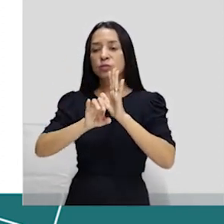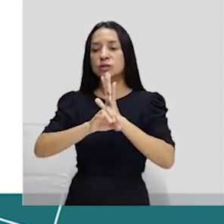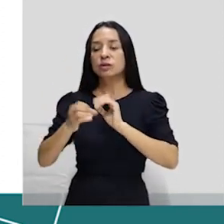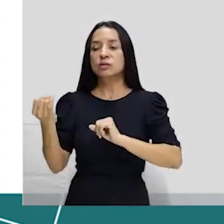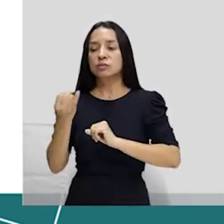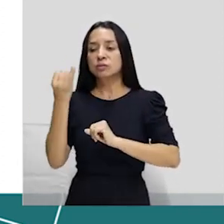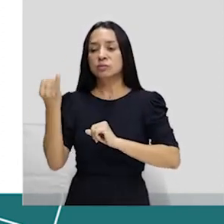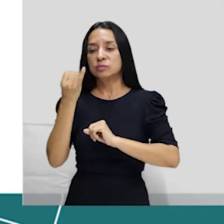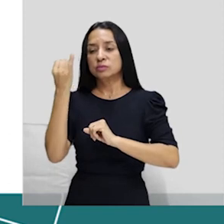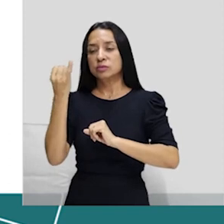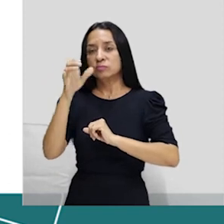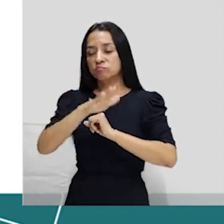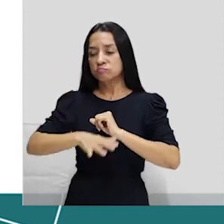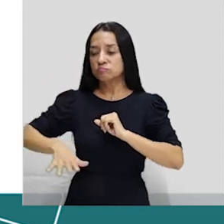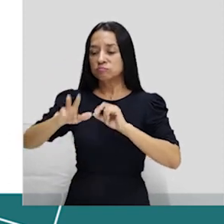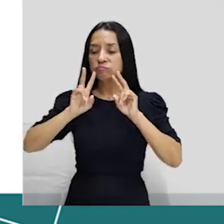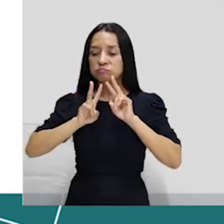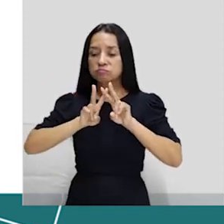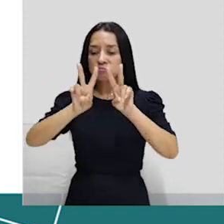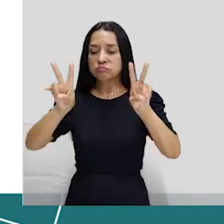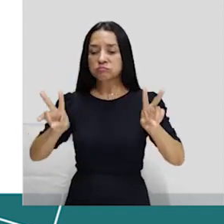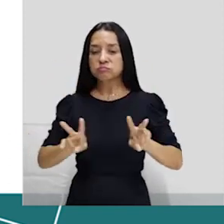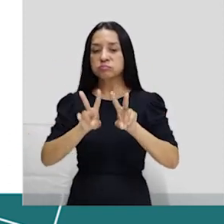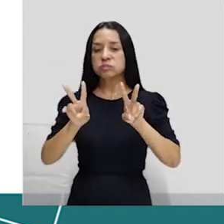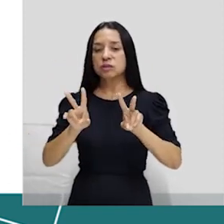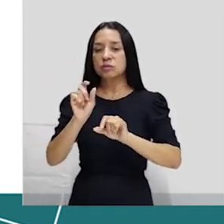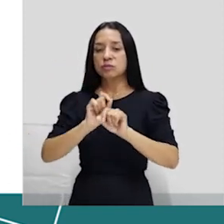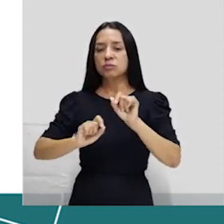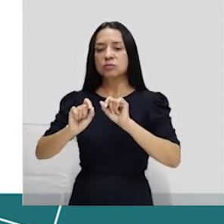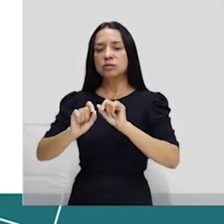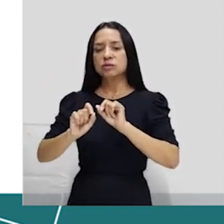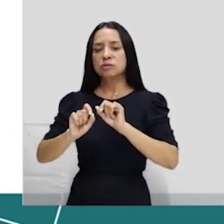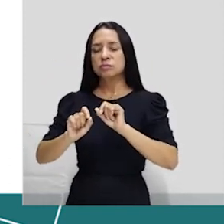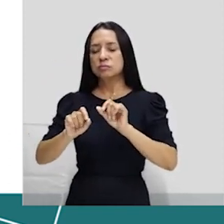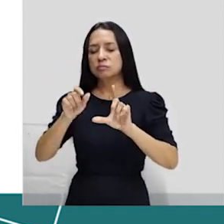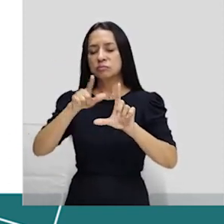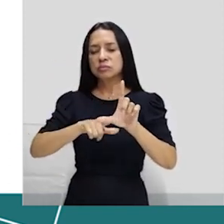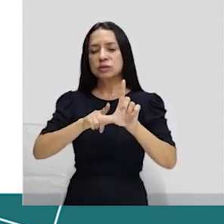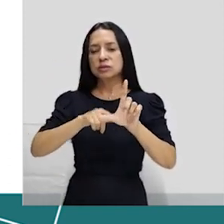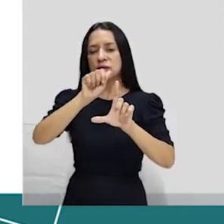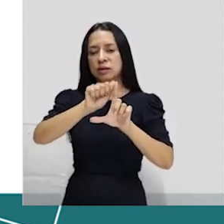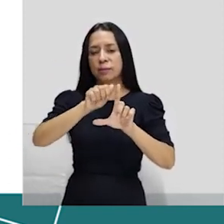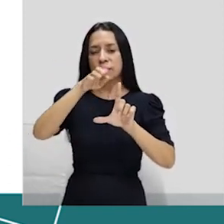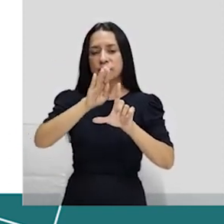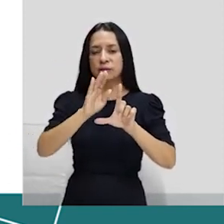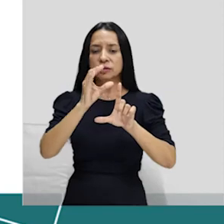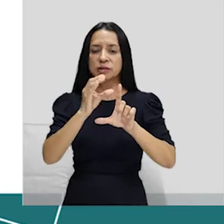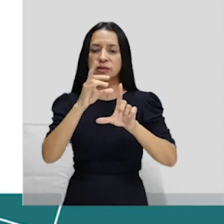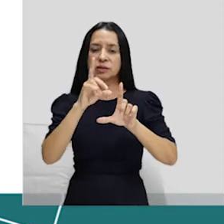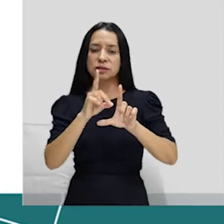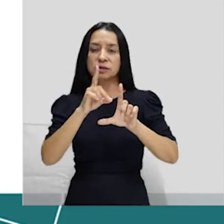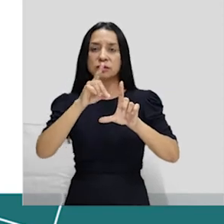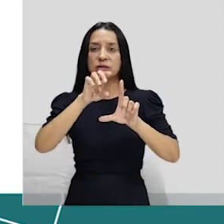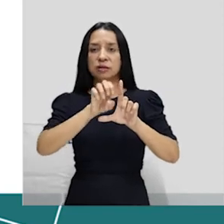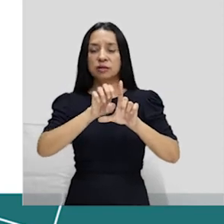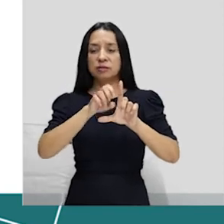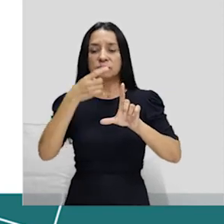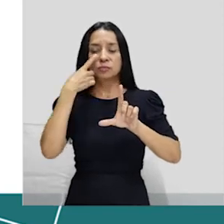instituições públicas que administram um território procurando atender os anseios e interesses da população. Eu estou falando sobre